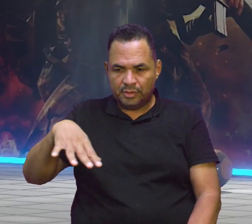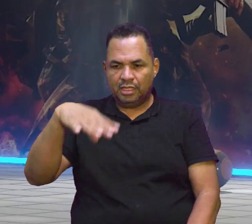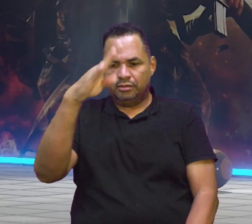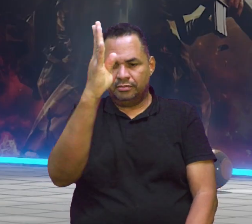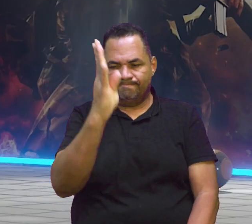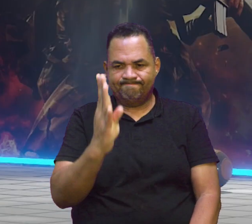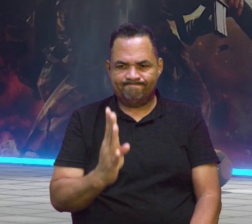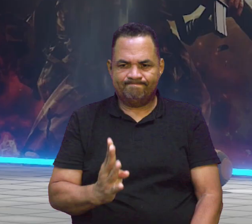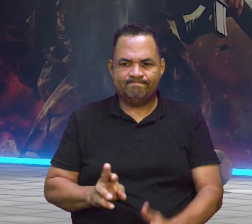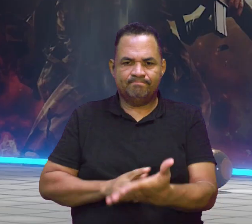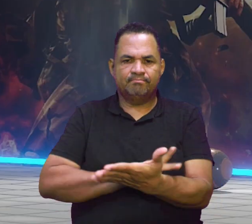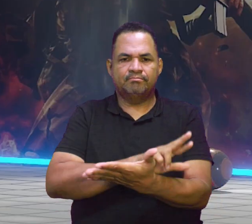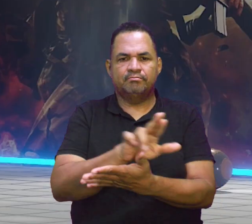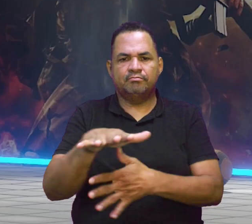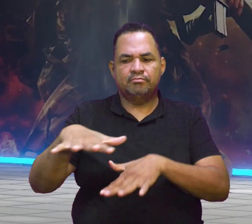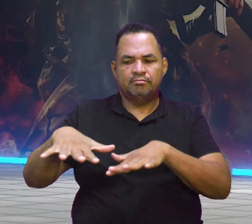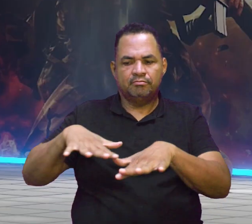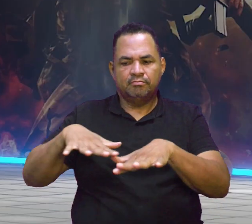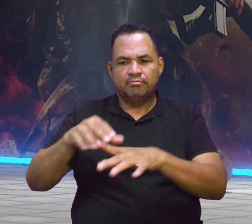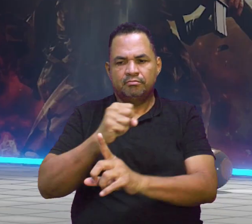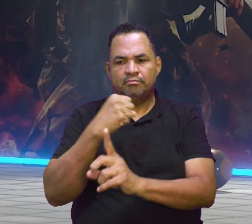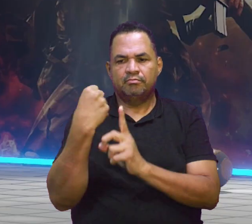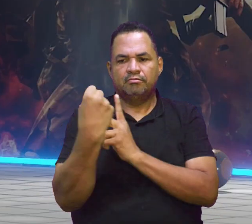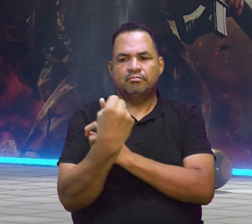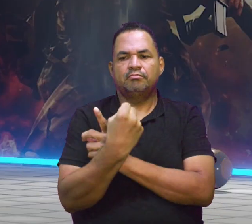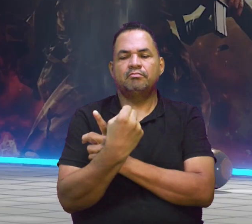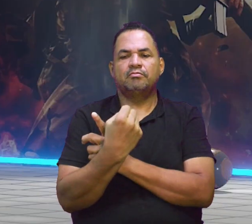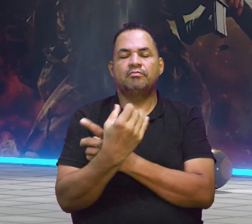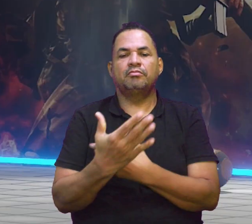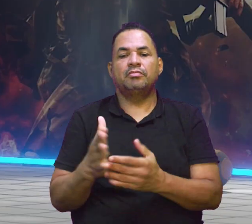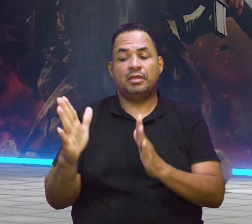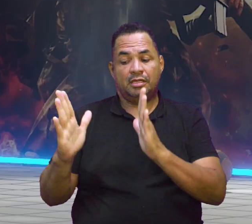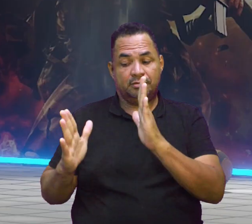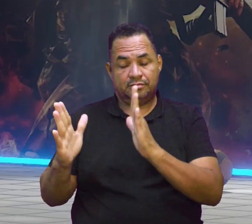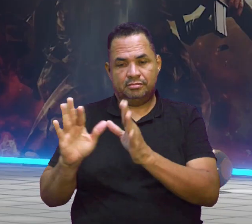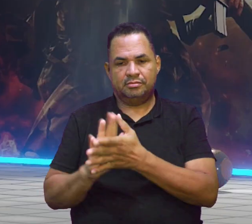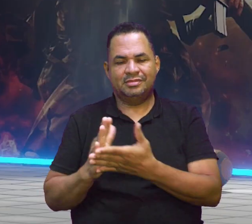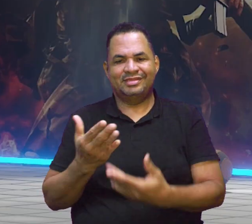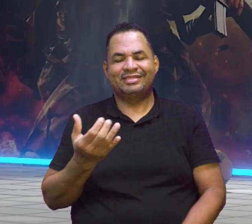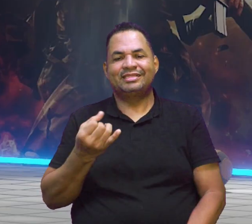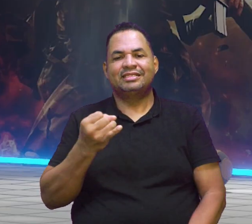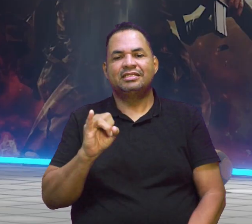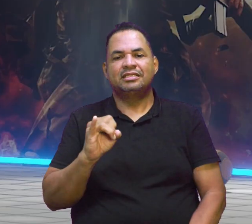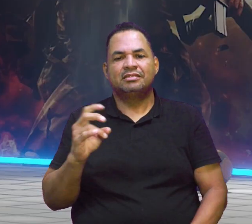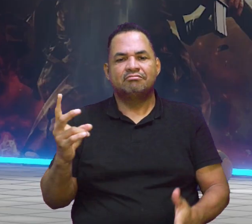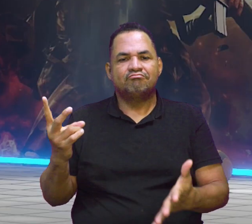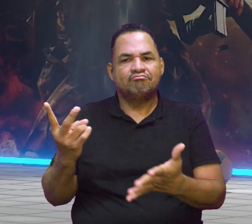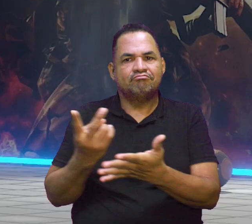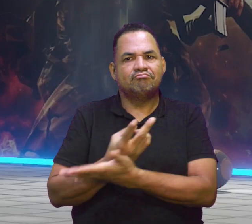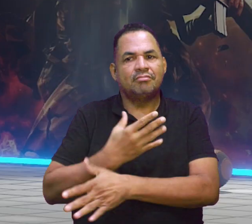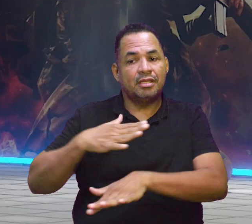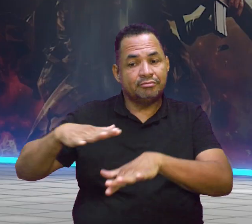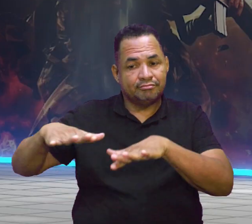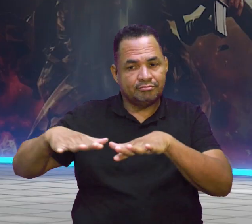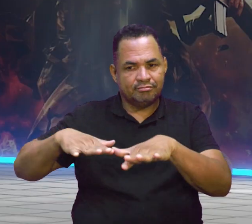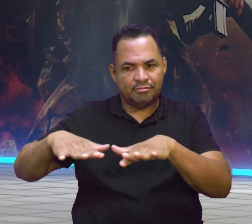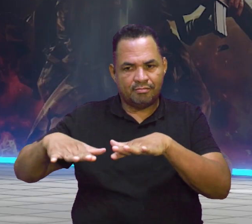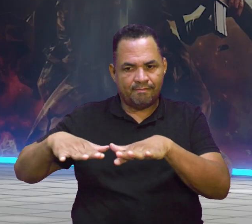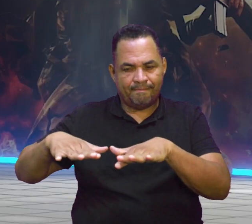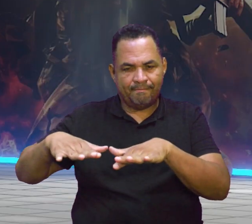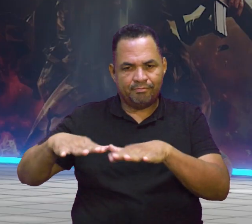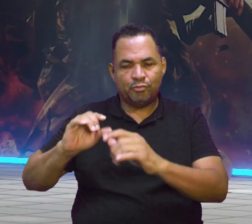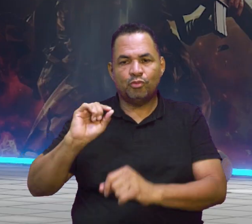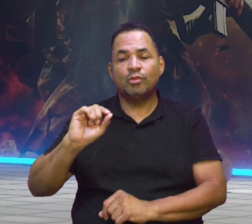vários movimentos sociais. Então, se vai ocorrer vários movimentos sociais, quer dizer que